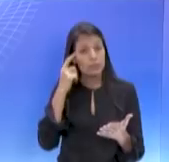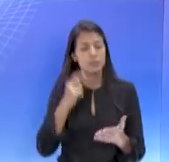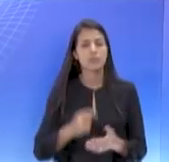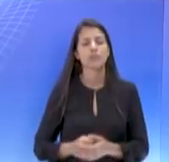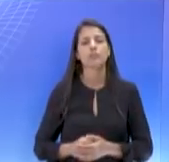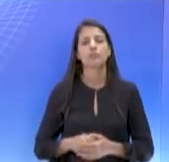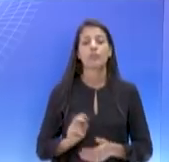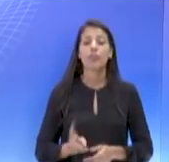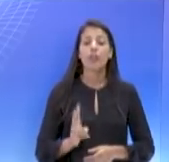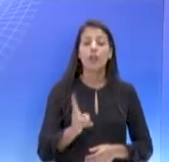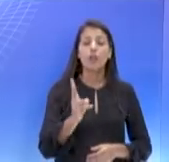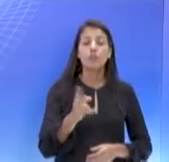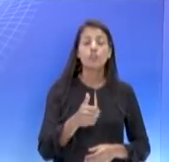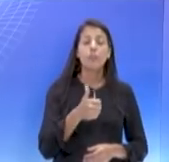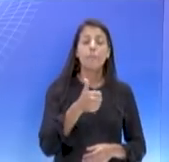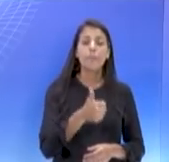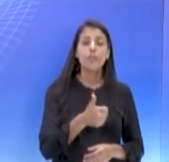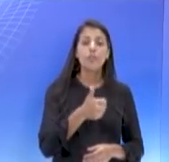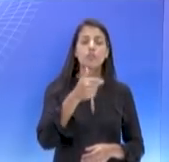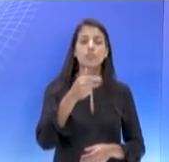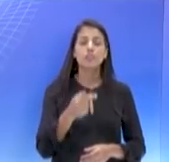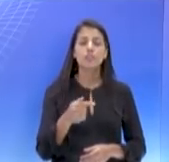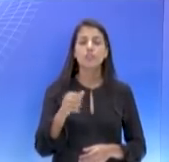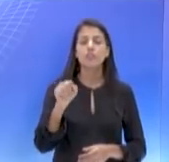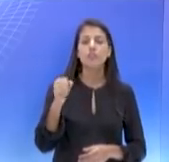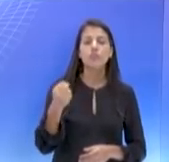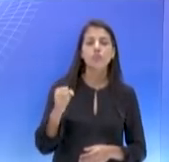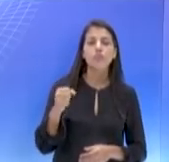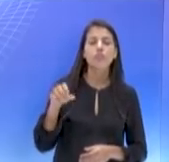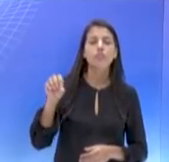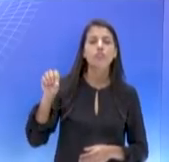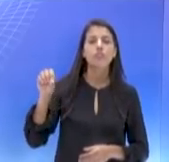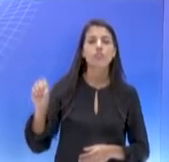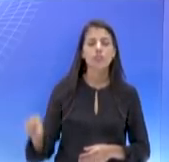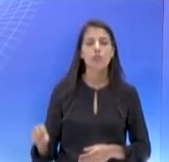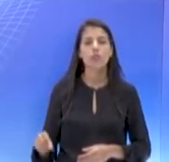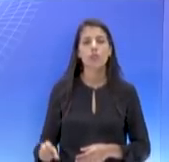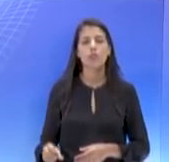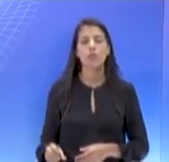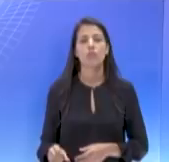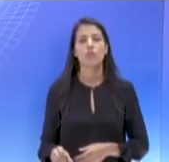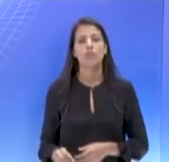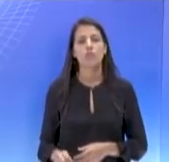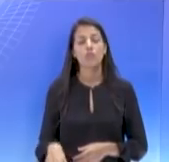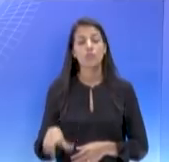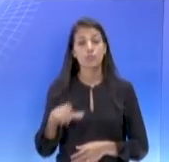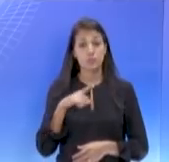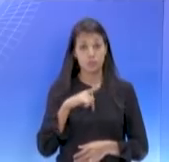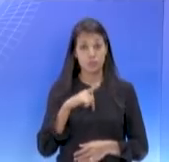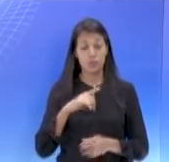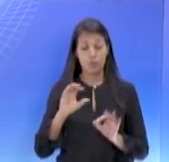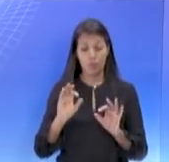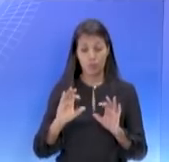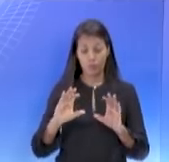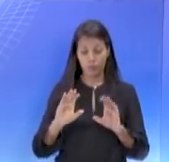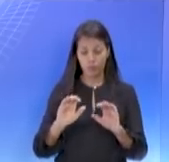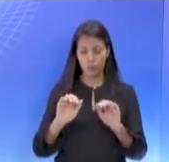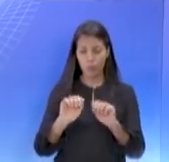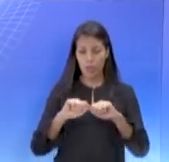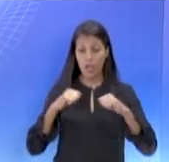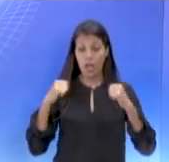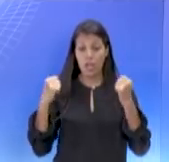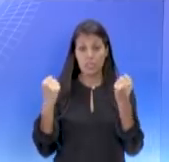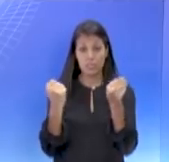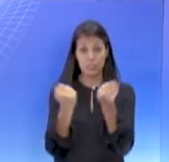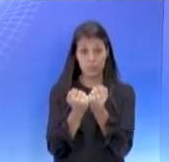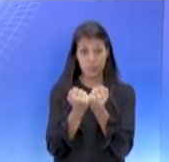1789, precisamente, que uma Assembleia Constituinte produziu e proclamou em Paris a Declaração dos Direitos do